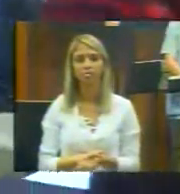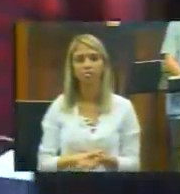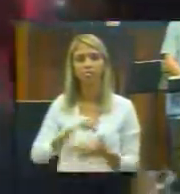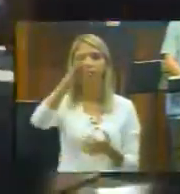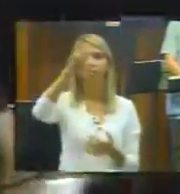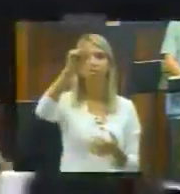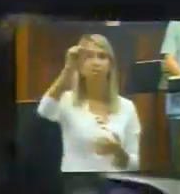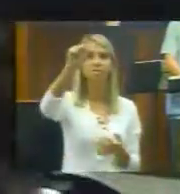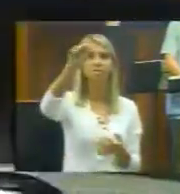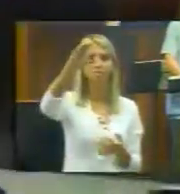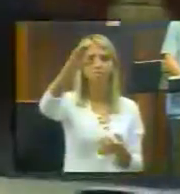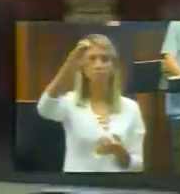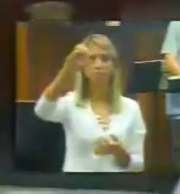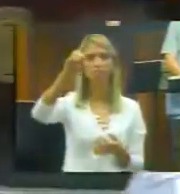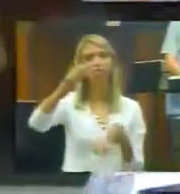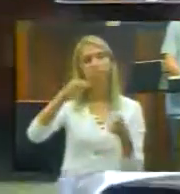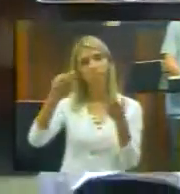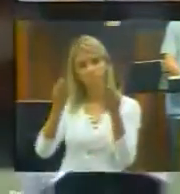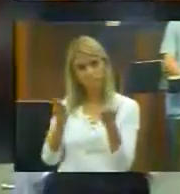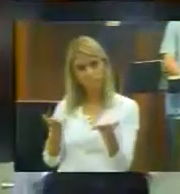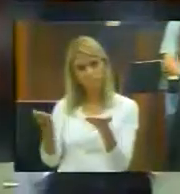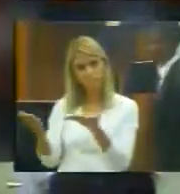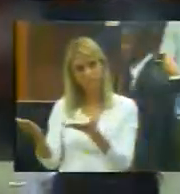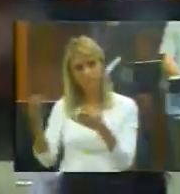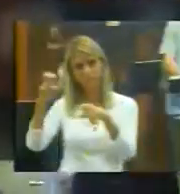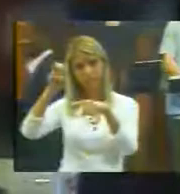Isaac Vitor, por favor, tomar seu assento.